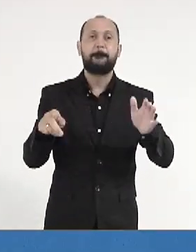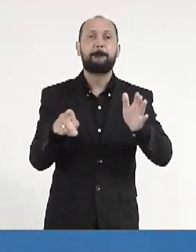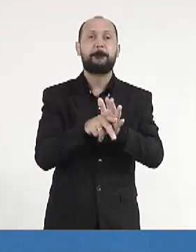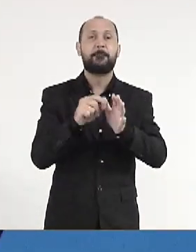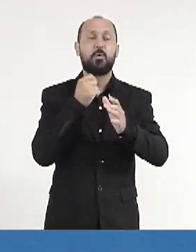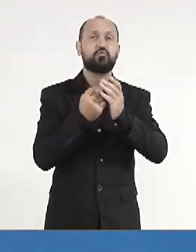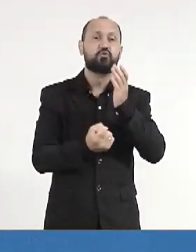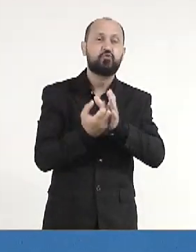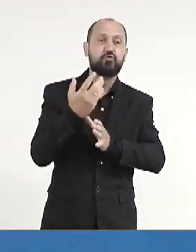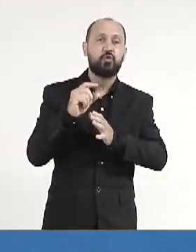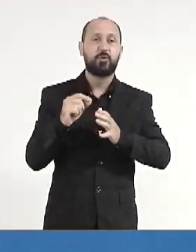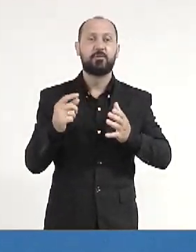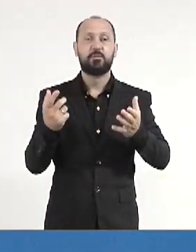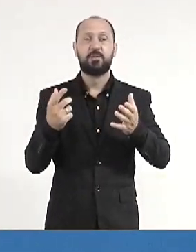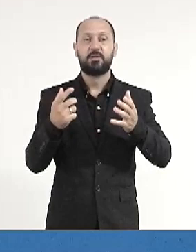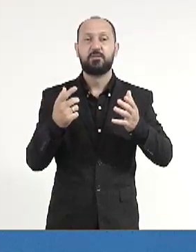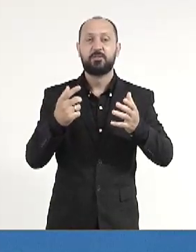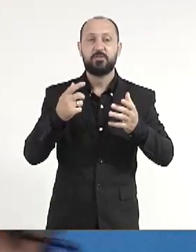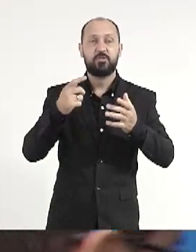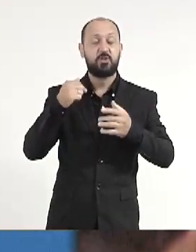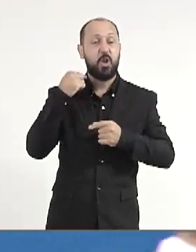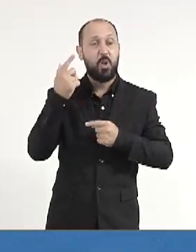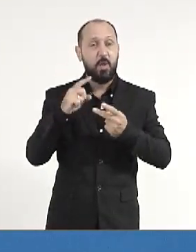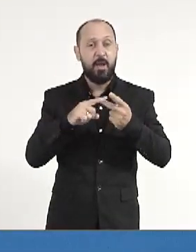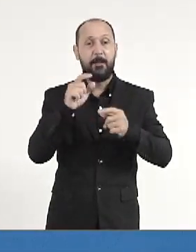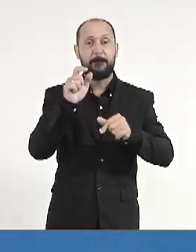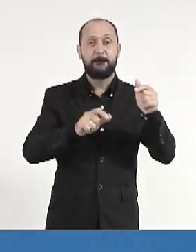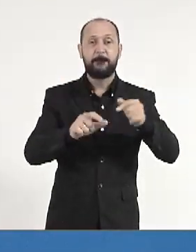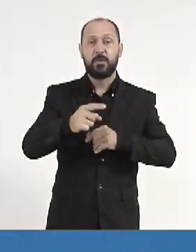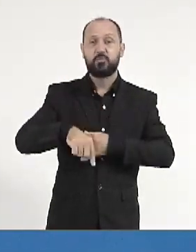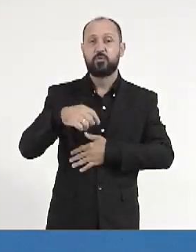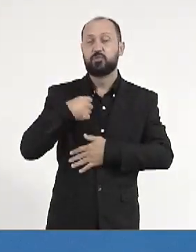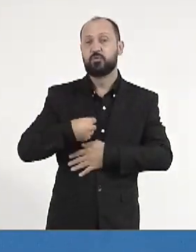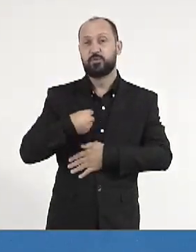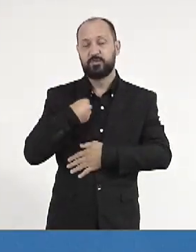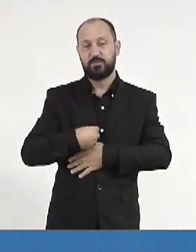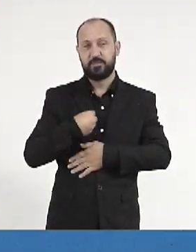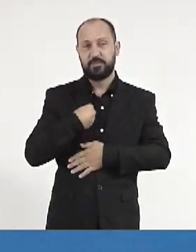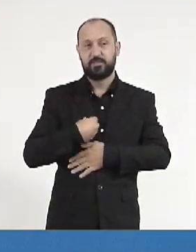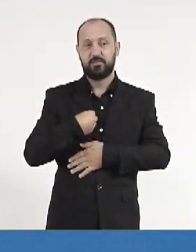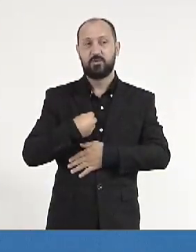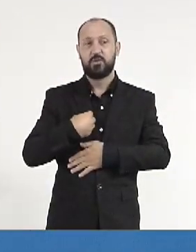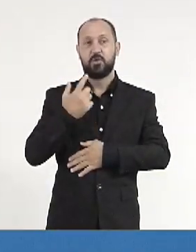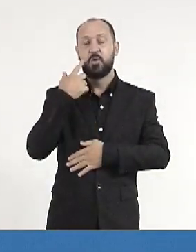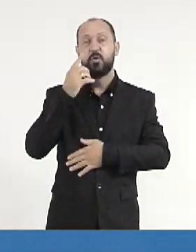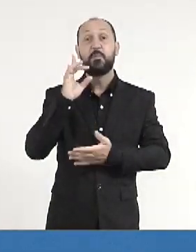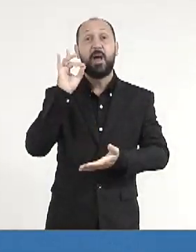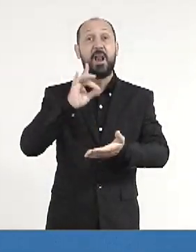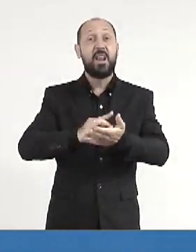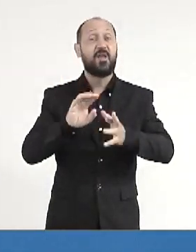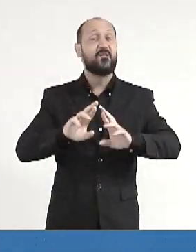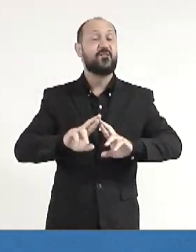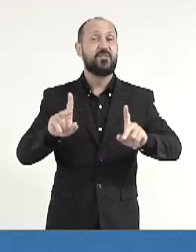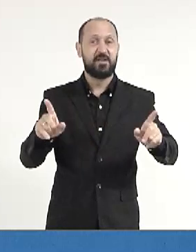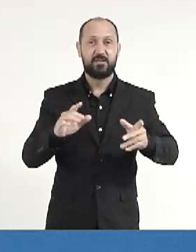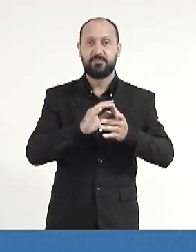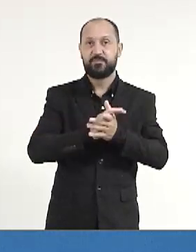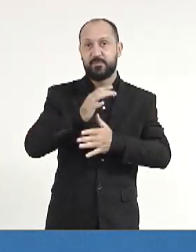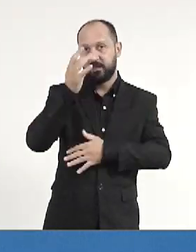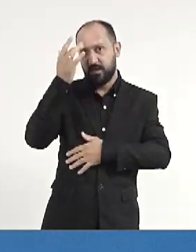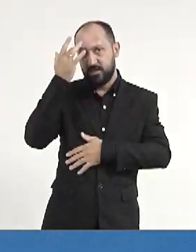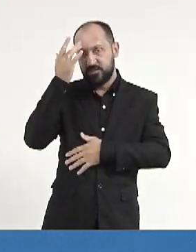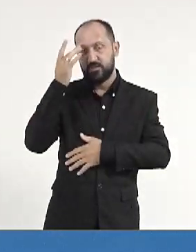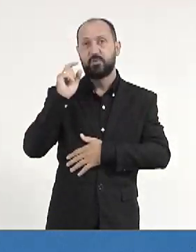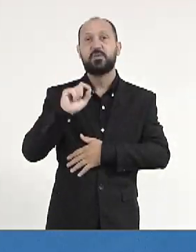se criou, né, de lunáticos, de pessoas que vivem numa realidade paralela, né,